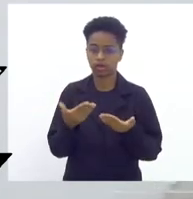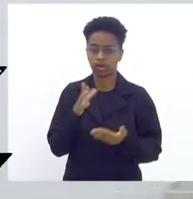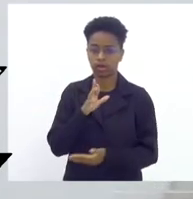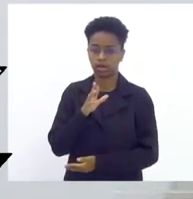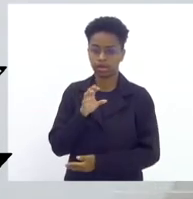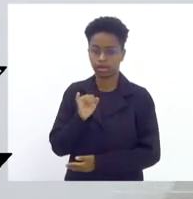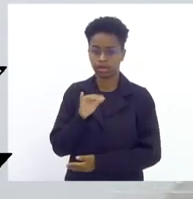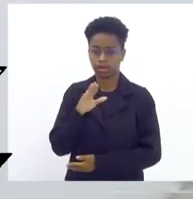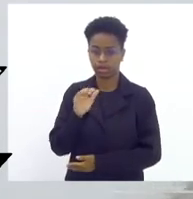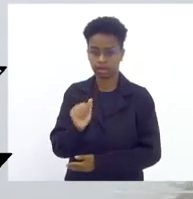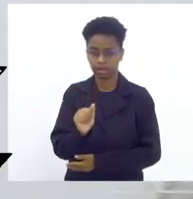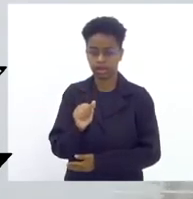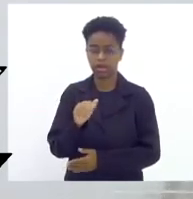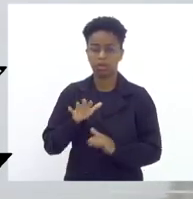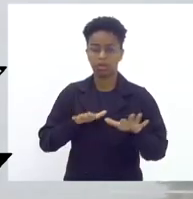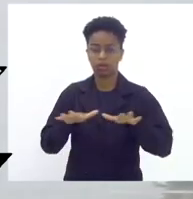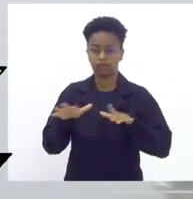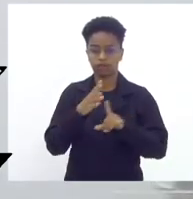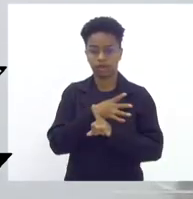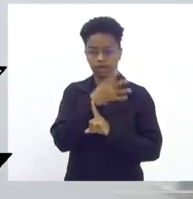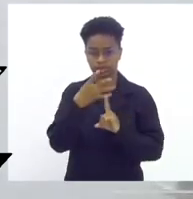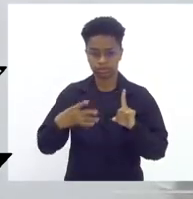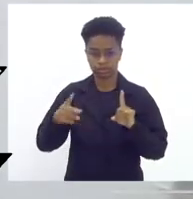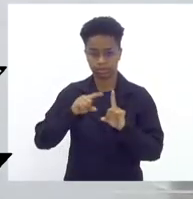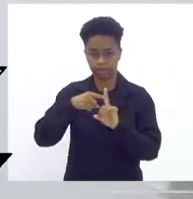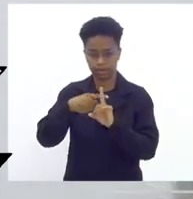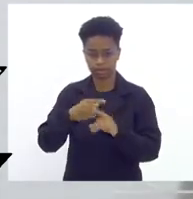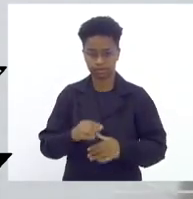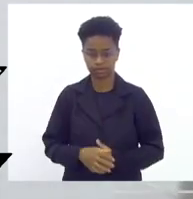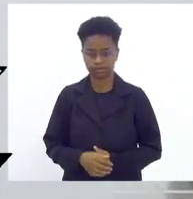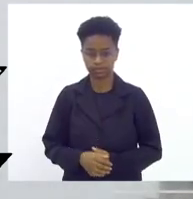prata do movimento LGBT mais